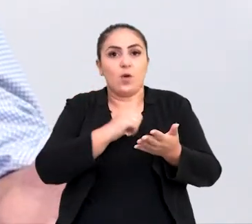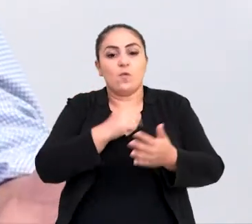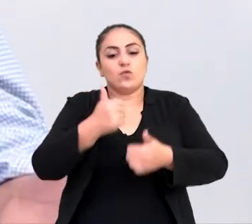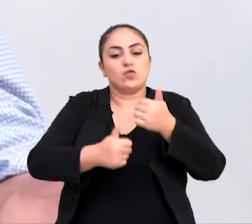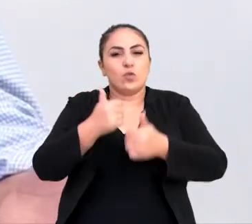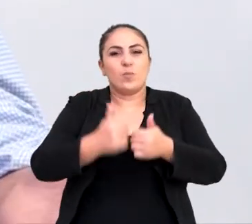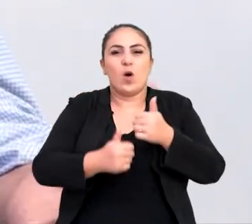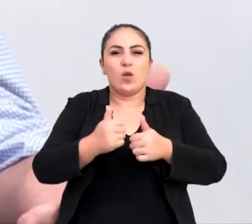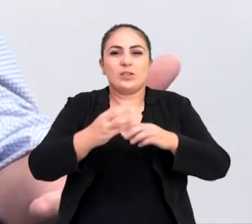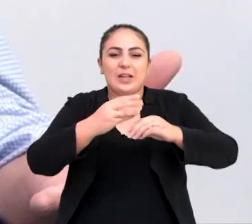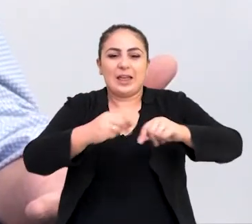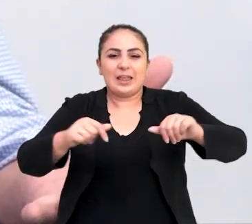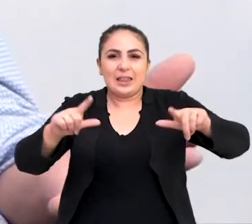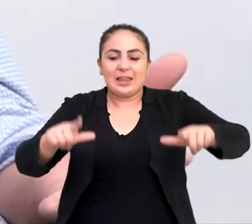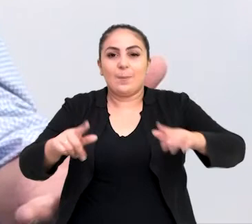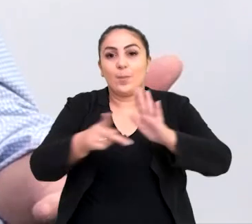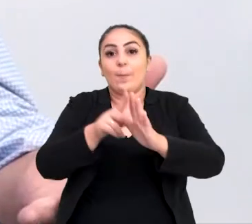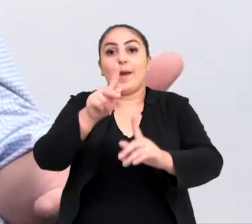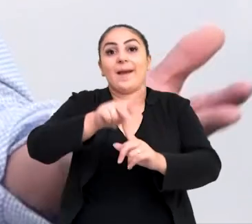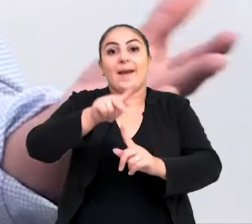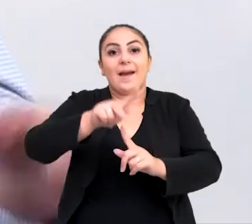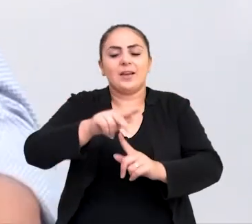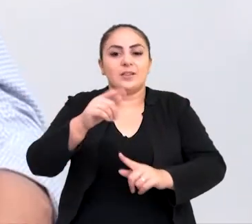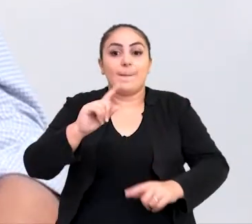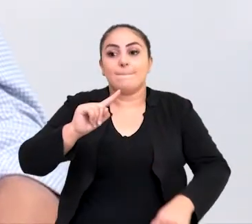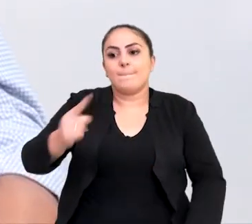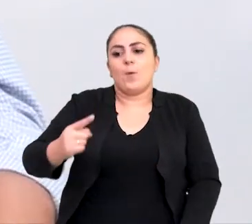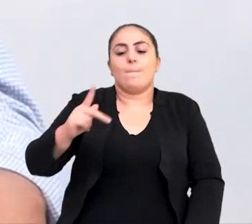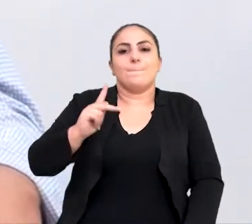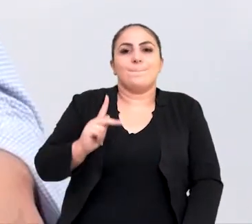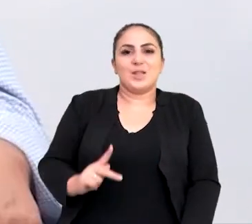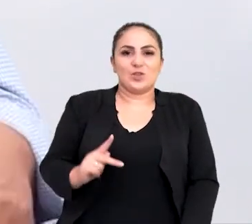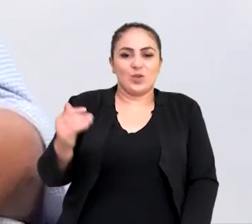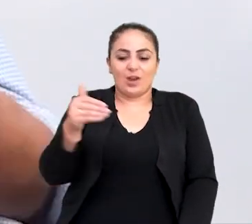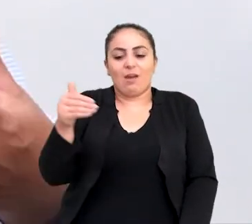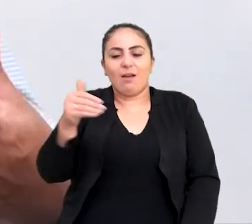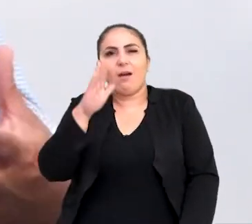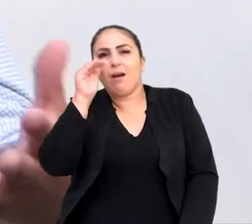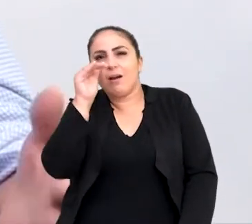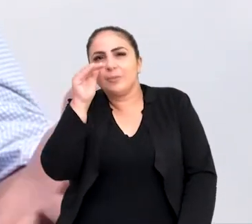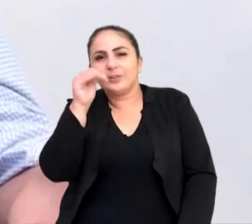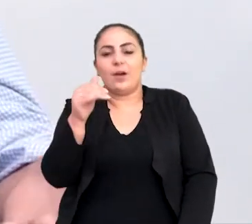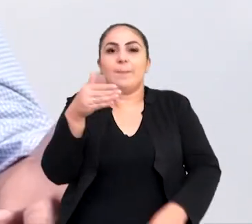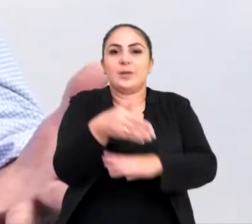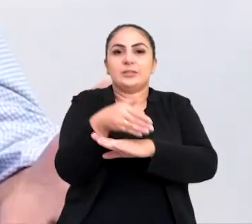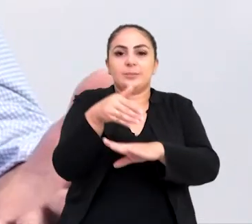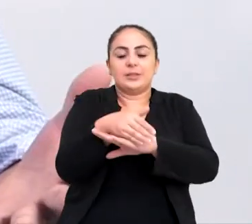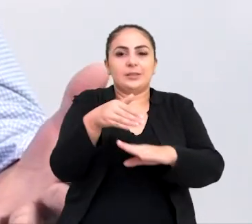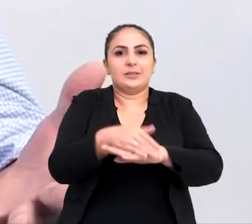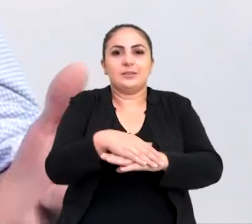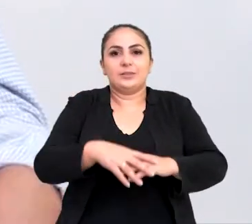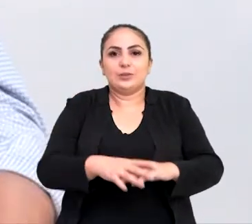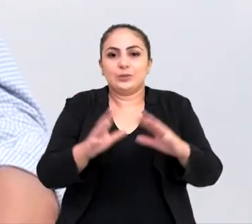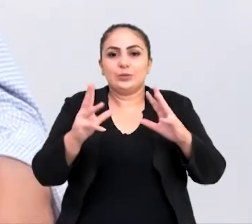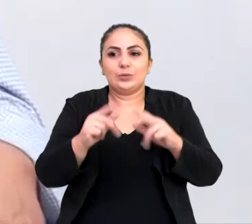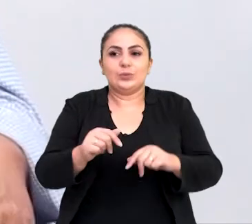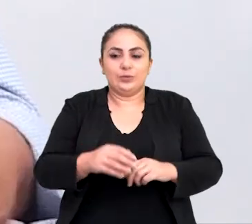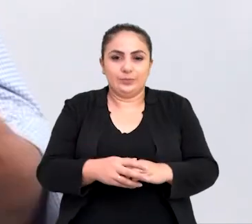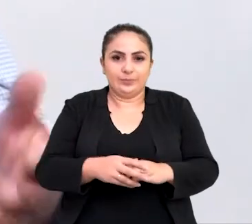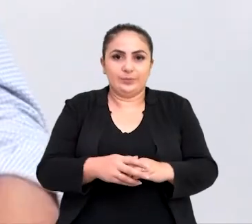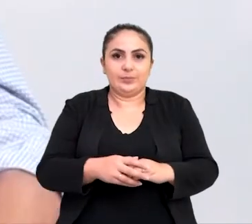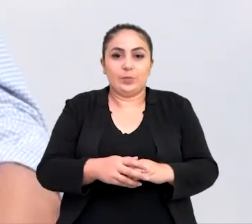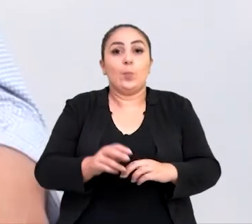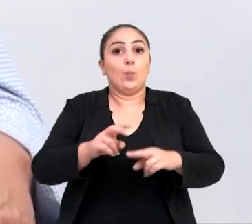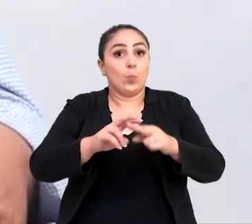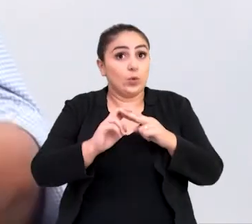de areia na Gare, juntava 1.000 pessoas, né, assistindo, participando e tal. E